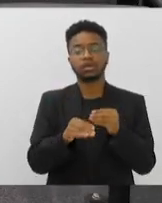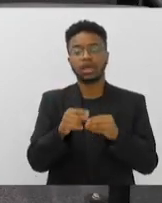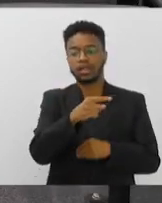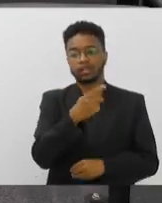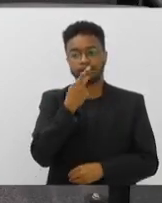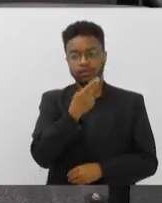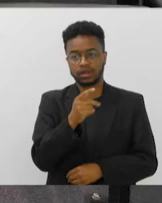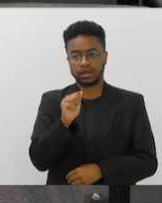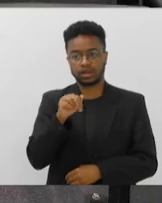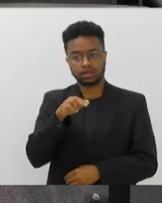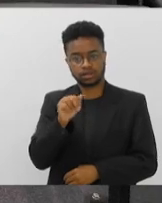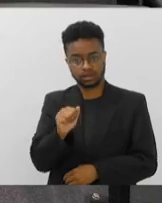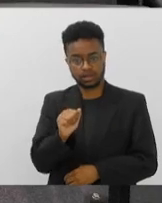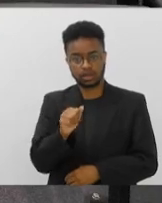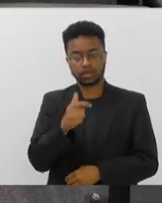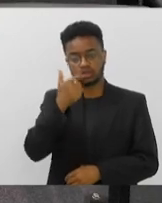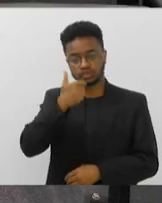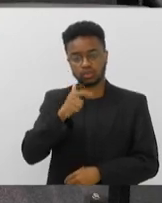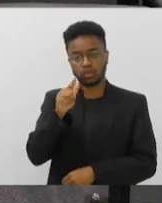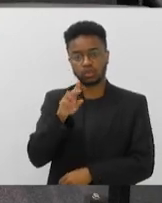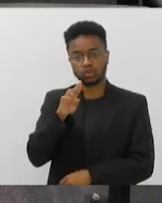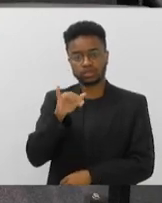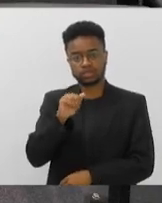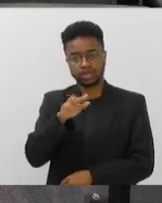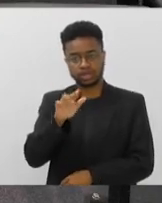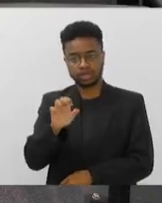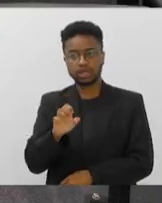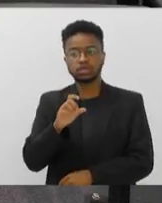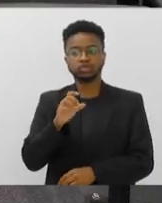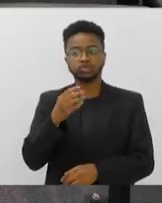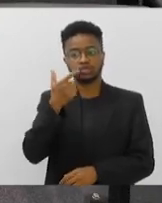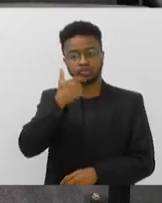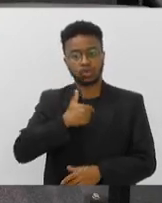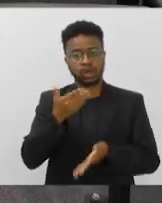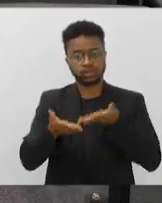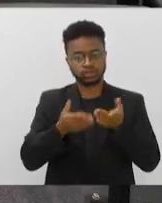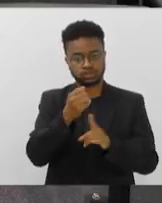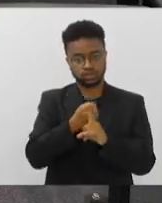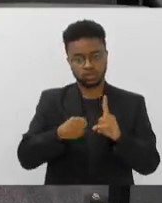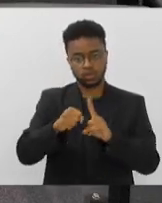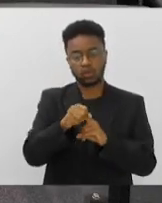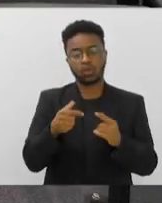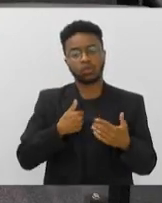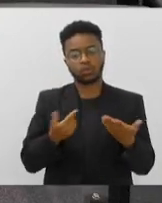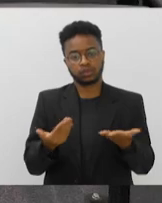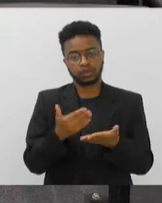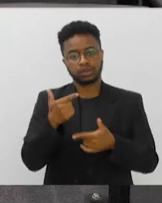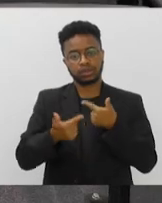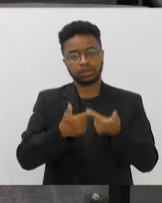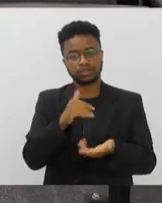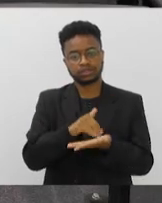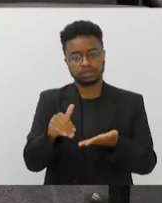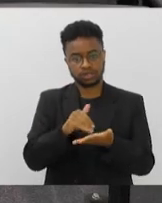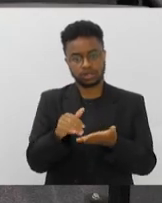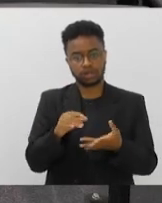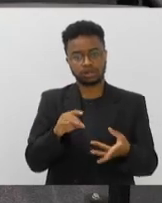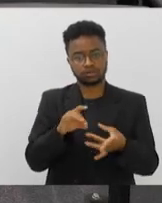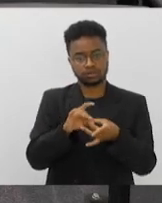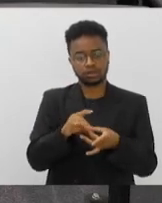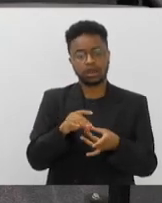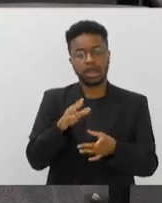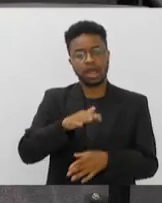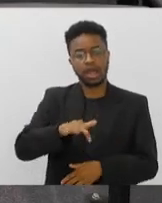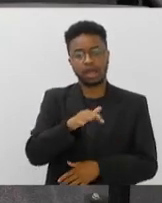colega da Ana Paula eu sou Luciane Souza Sou assistente social hoje estou como secretária de junta da pasta de